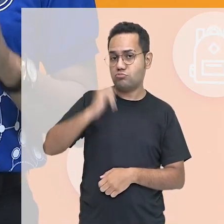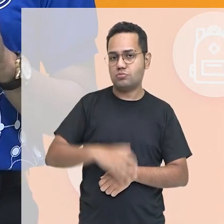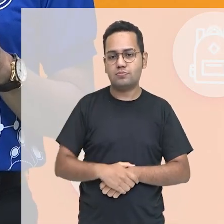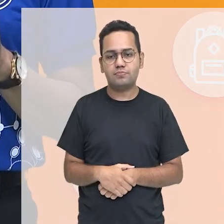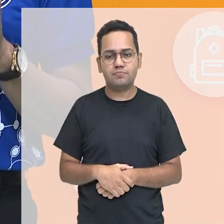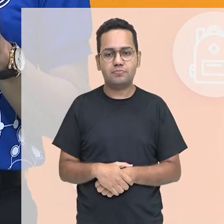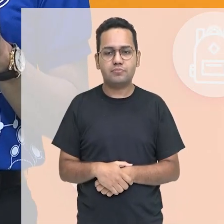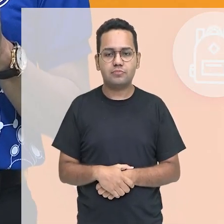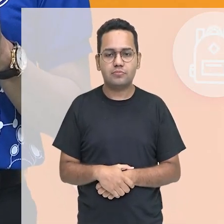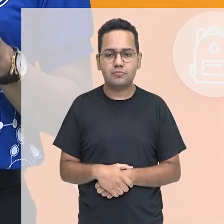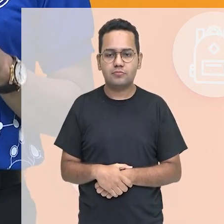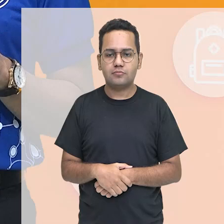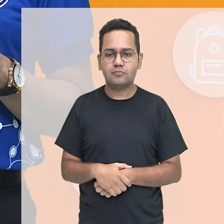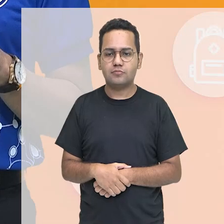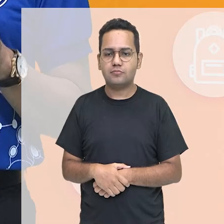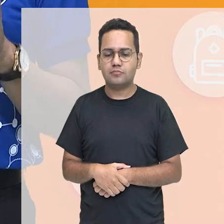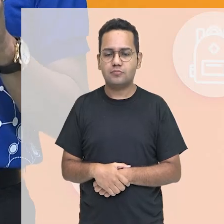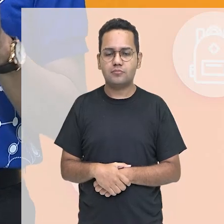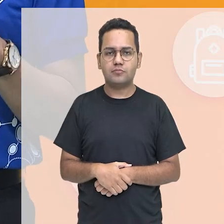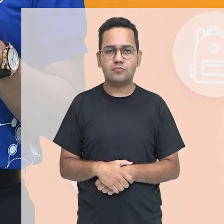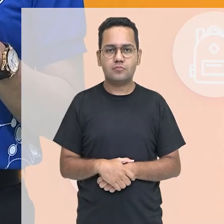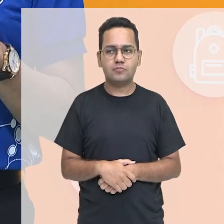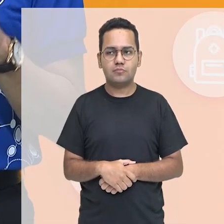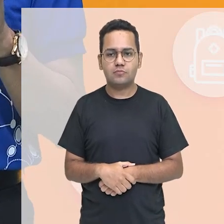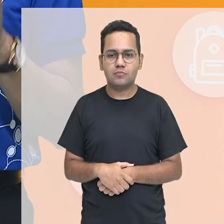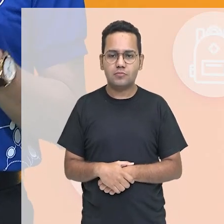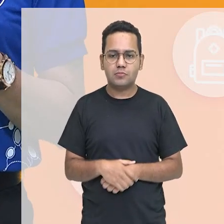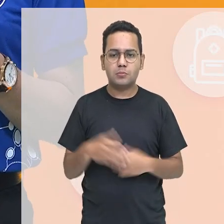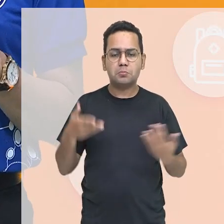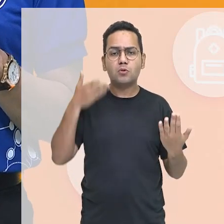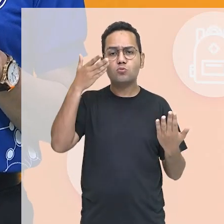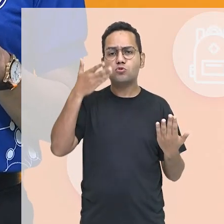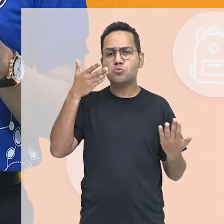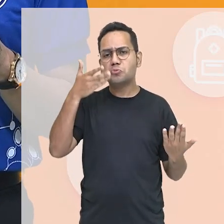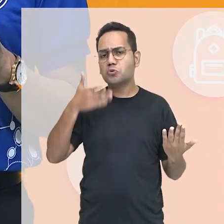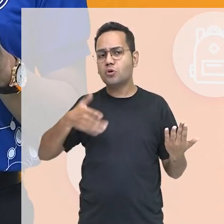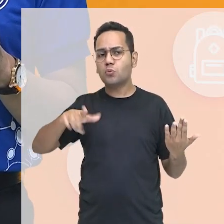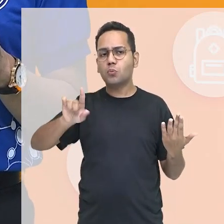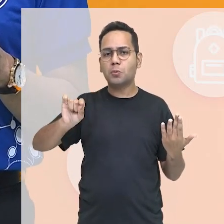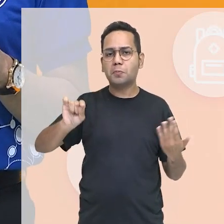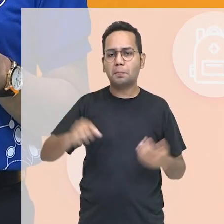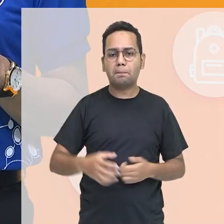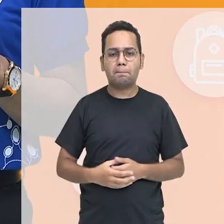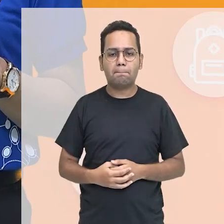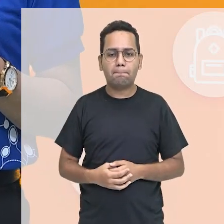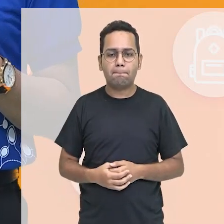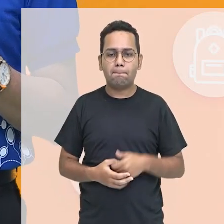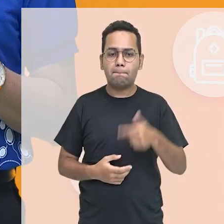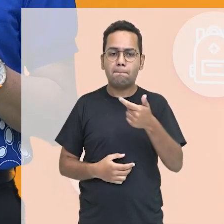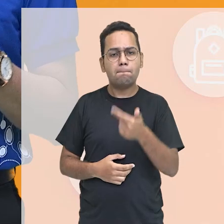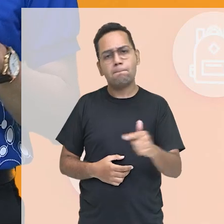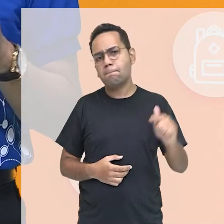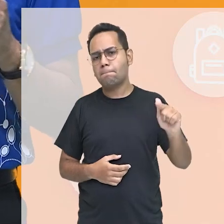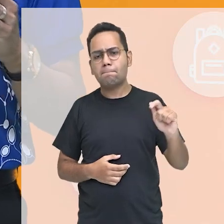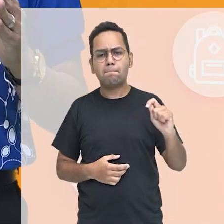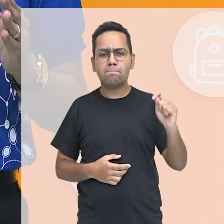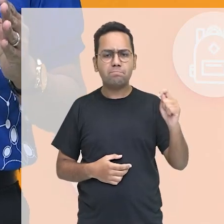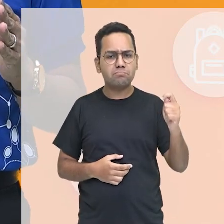nossa aula nós vimos aí que sempre vai estar presente também o outro discurso